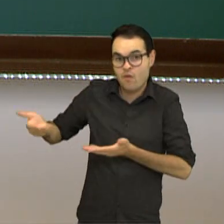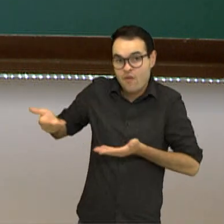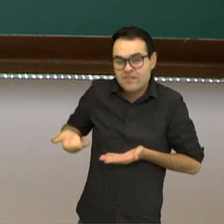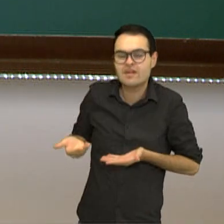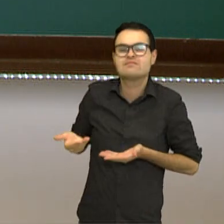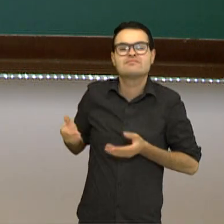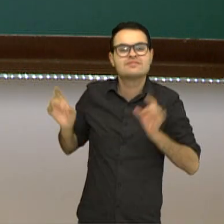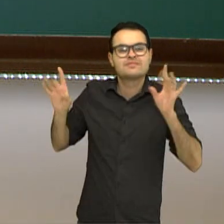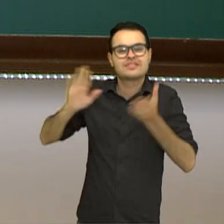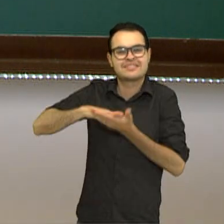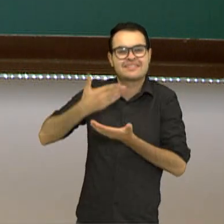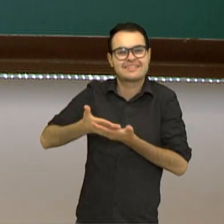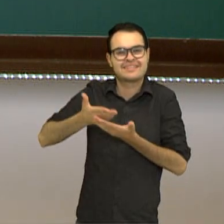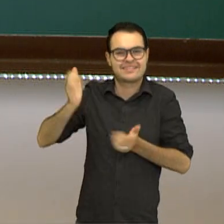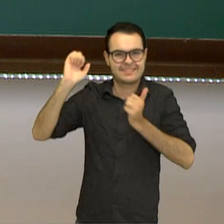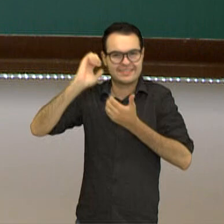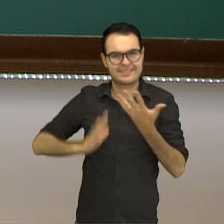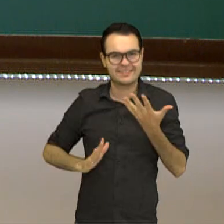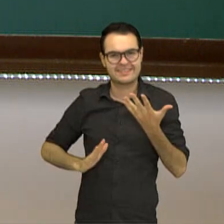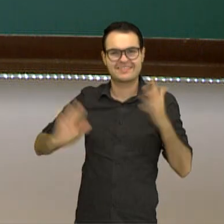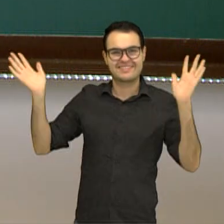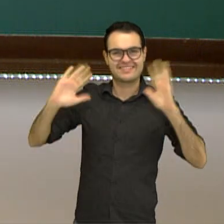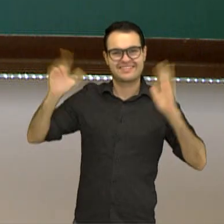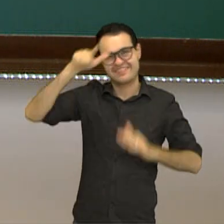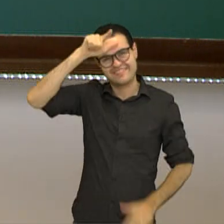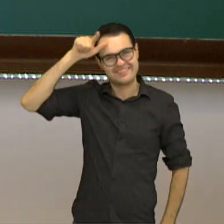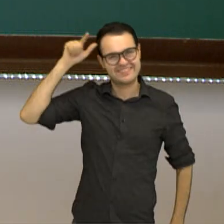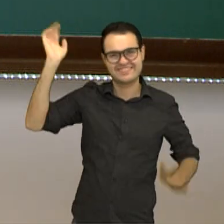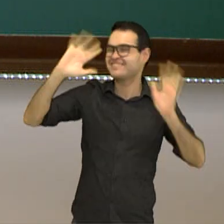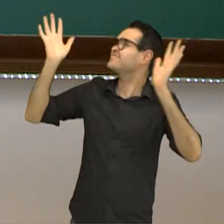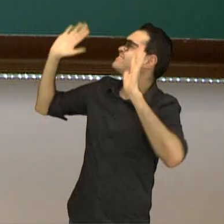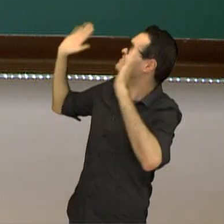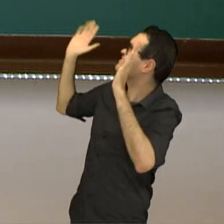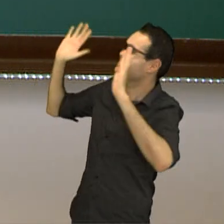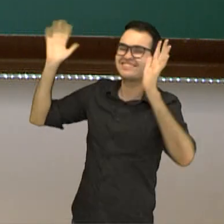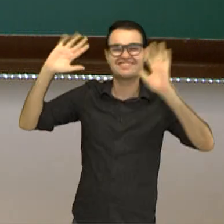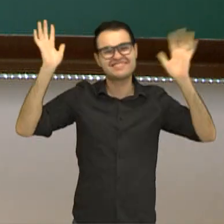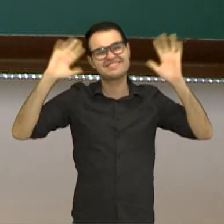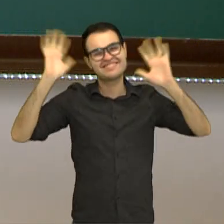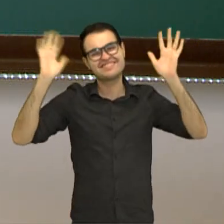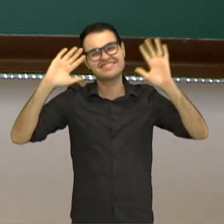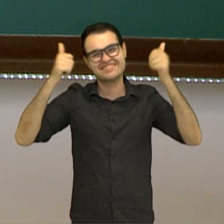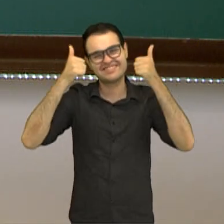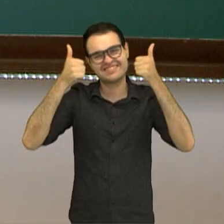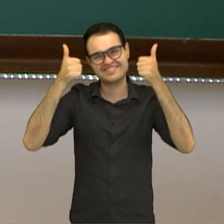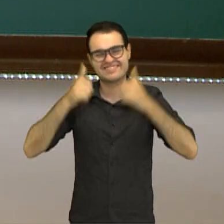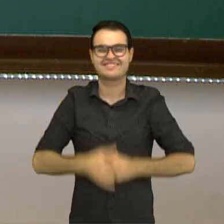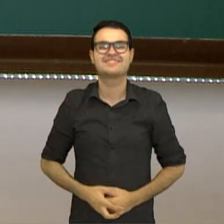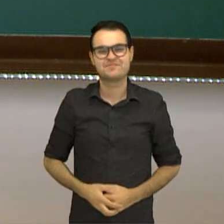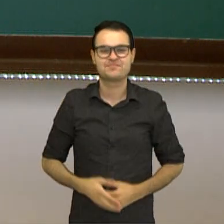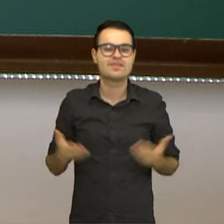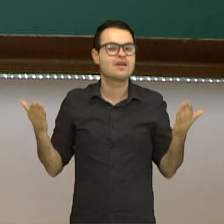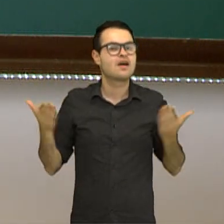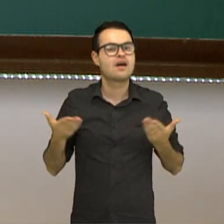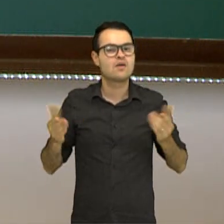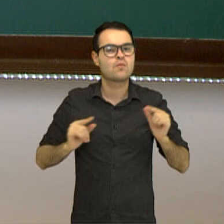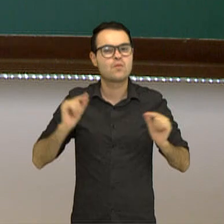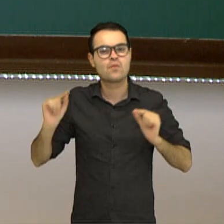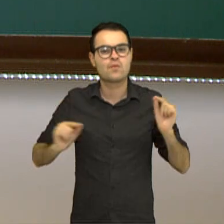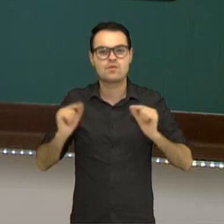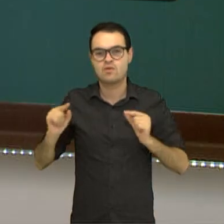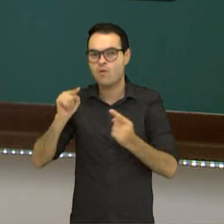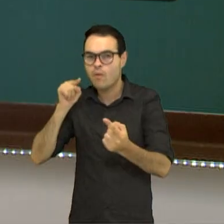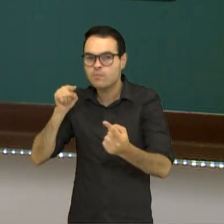convidado, intérprete de Libras. Say hello for the students, Luiz! Very good! So, qual que é